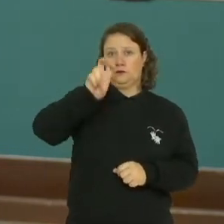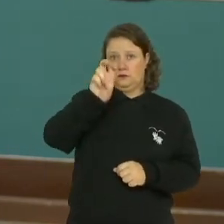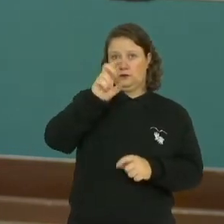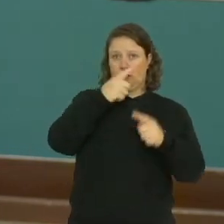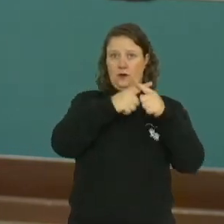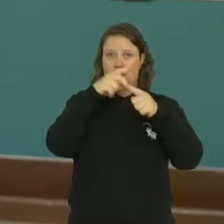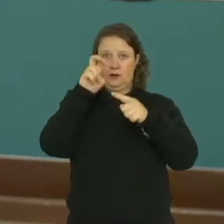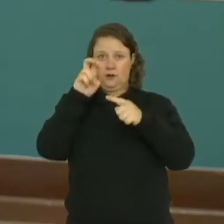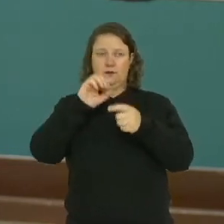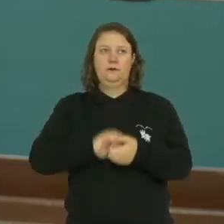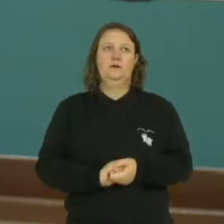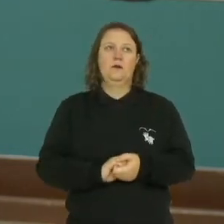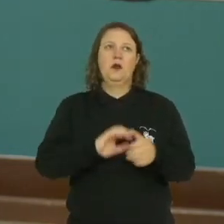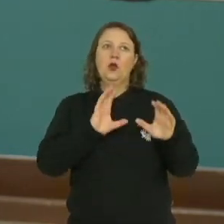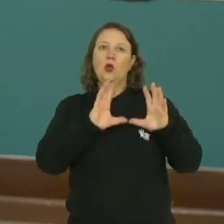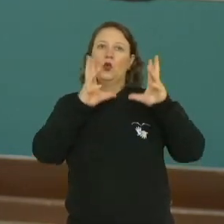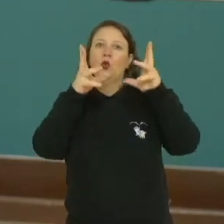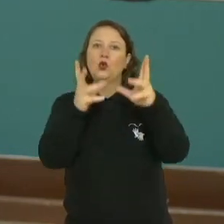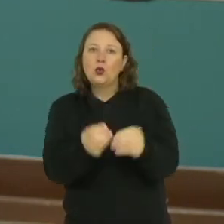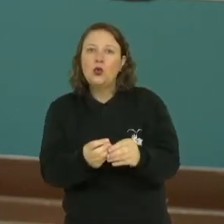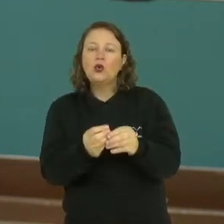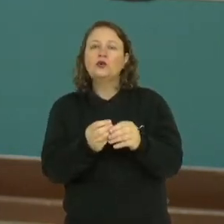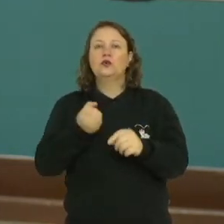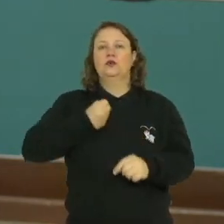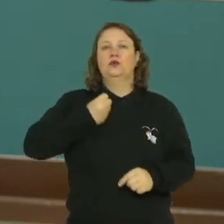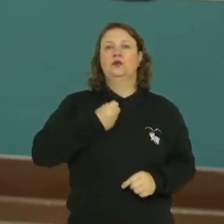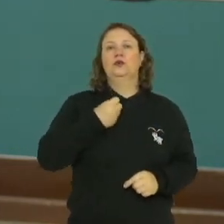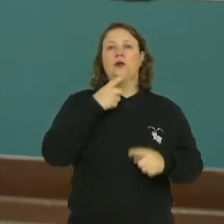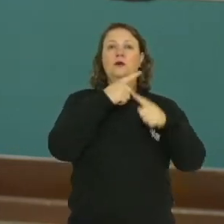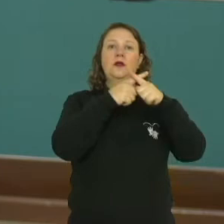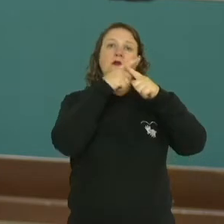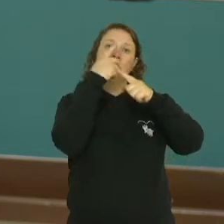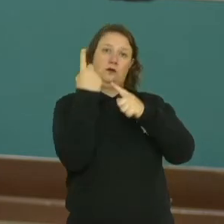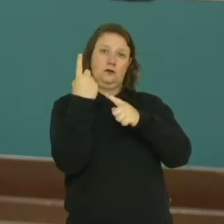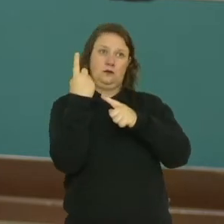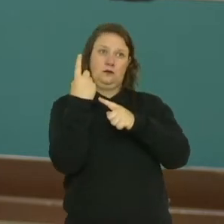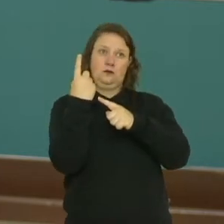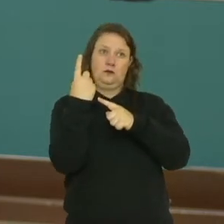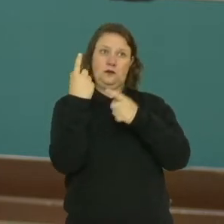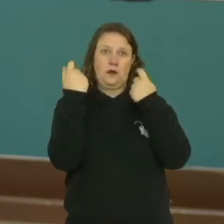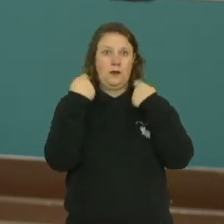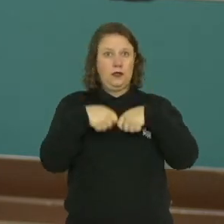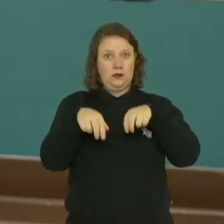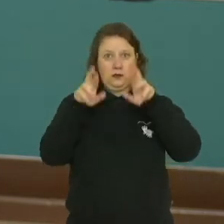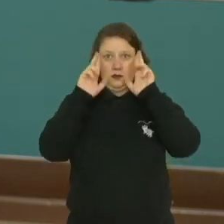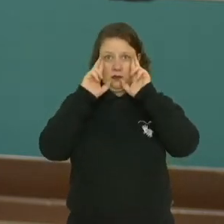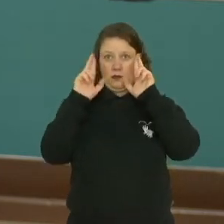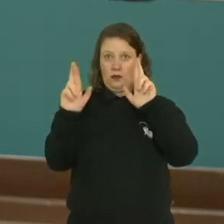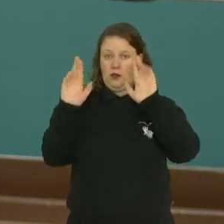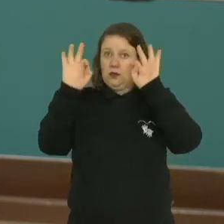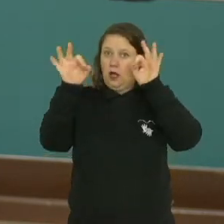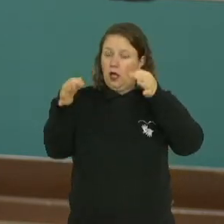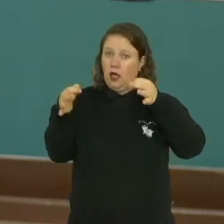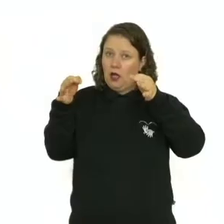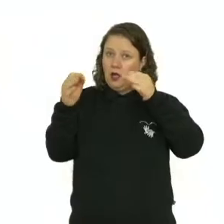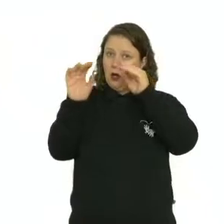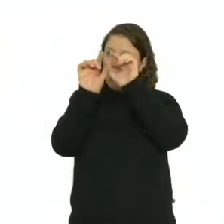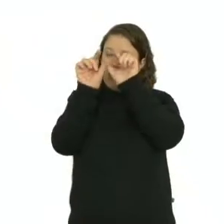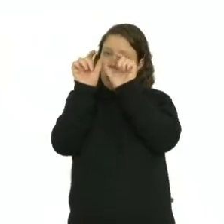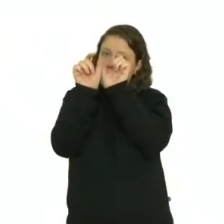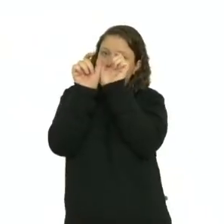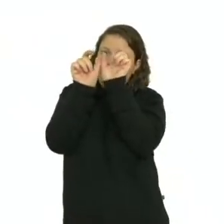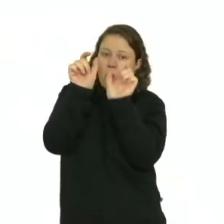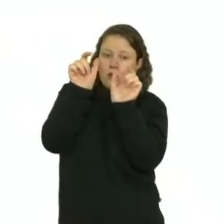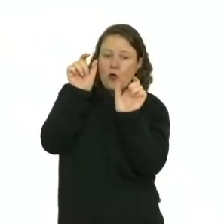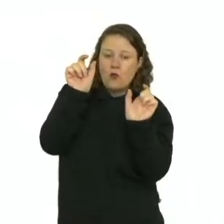e finalmente todos os números por 1, né? Respeitando sempre essa distância aqui, né? Porque a gente está multiplicando unidade,